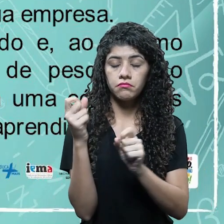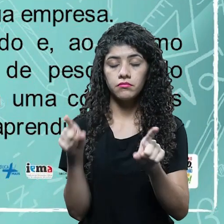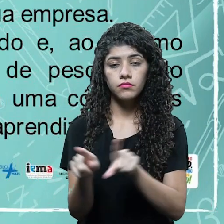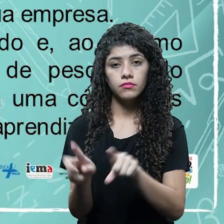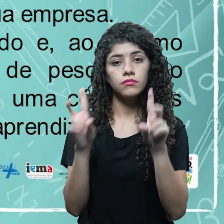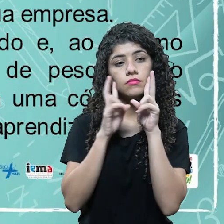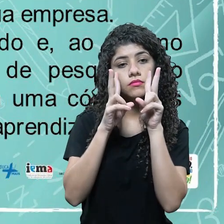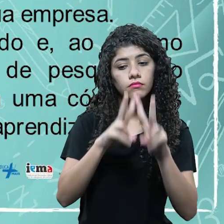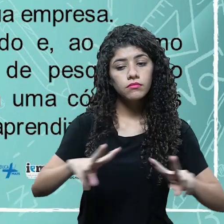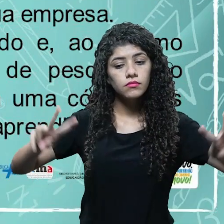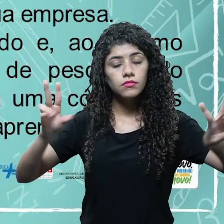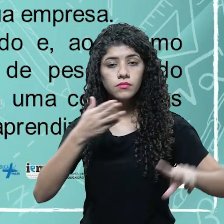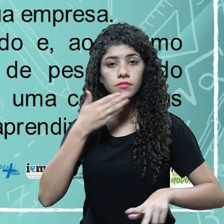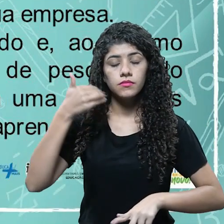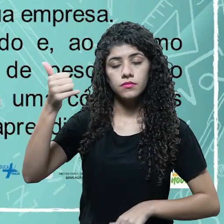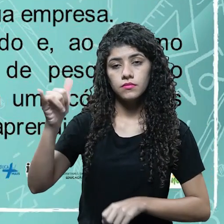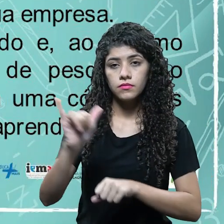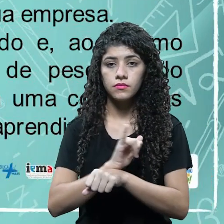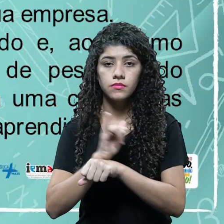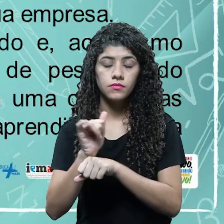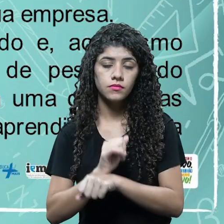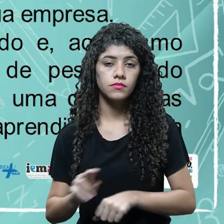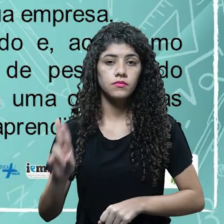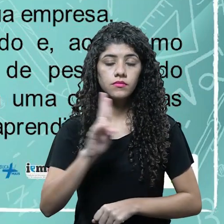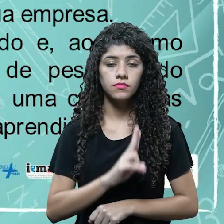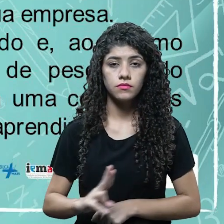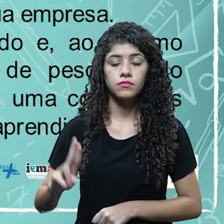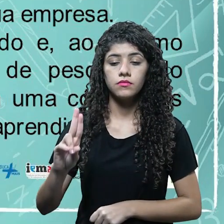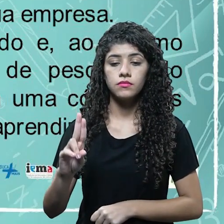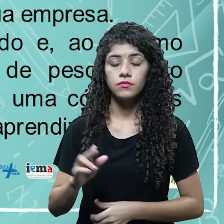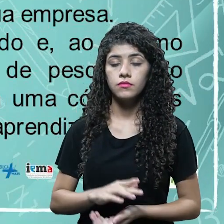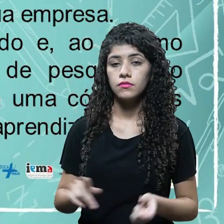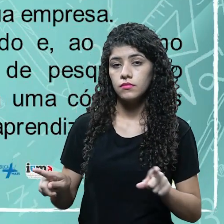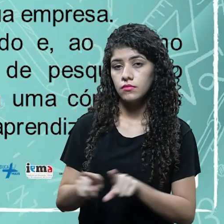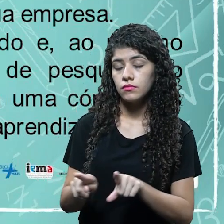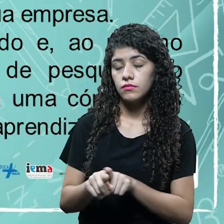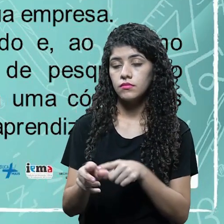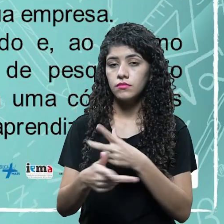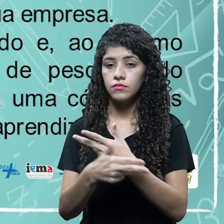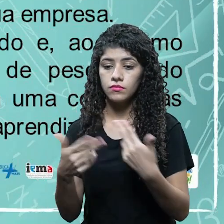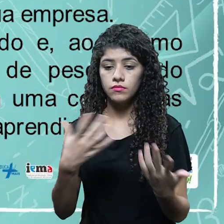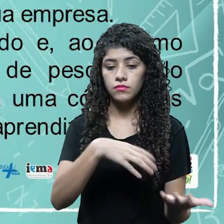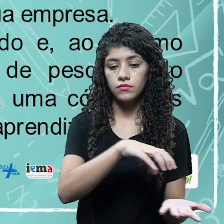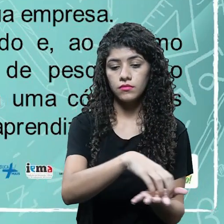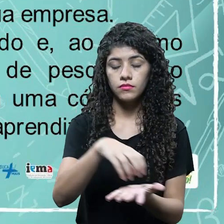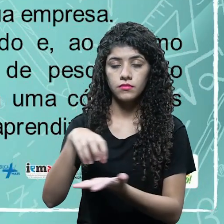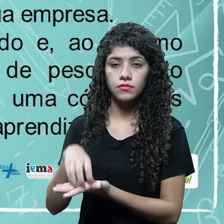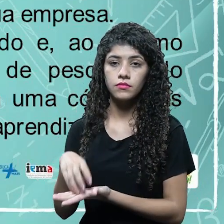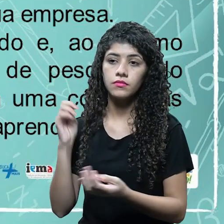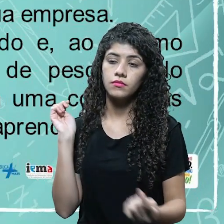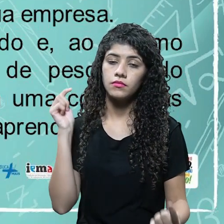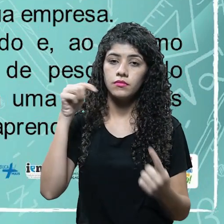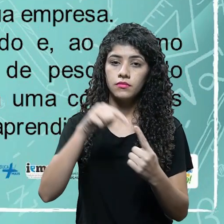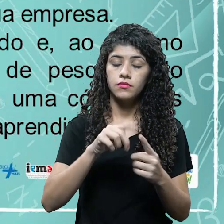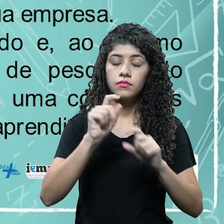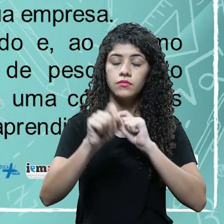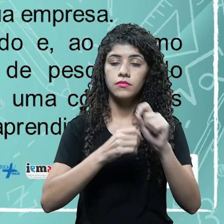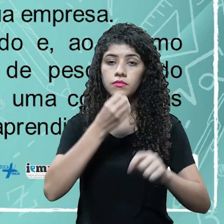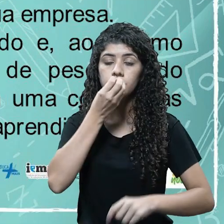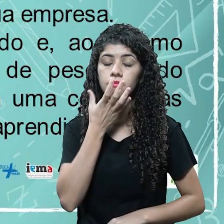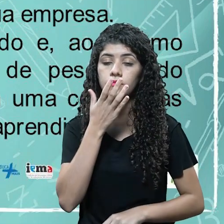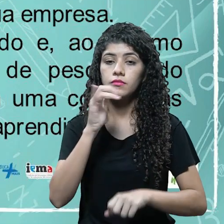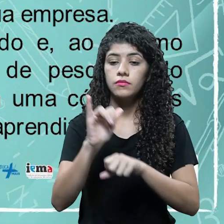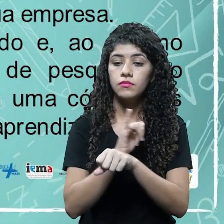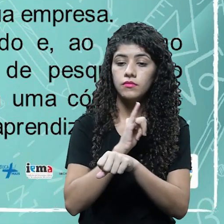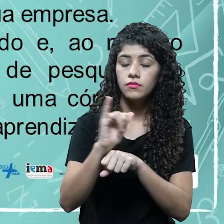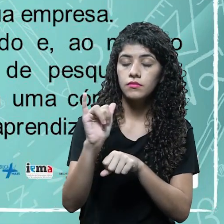melhores estratégias realizadas pelos rivais de mercado, incluindo as de outros setores de atividade. com o objetivo de otimizar as práticas de